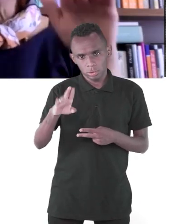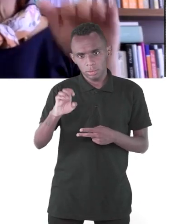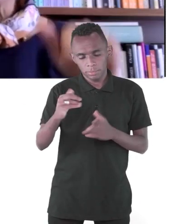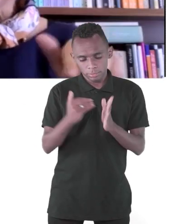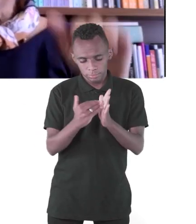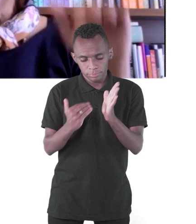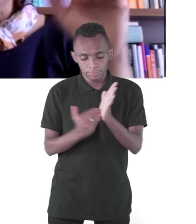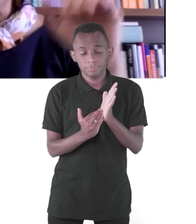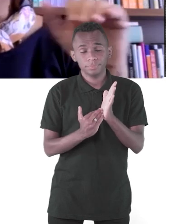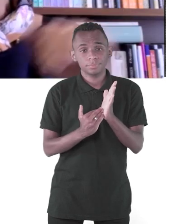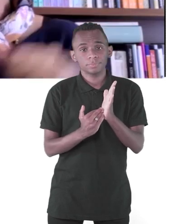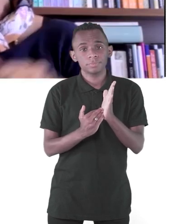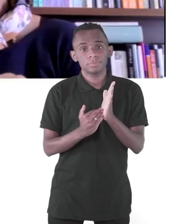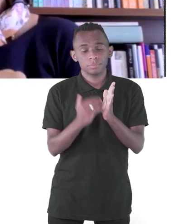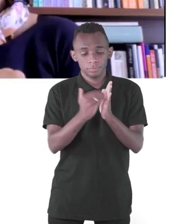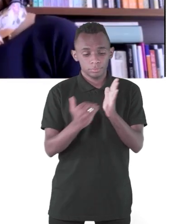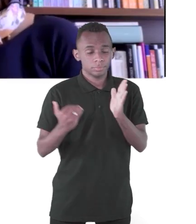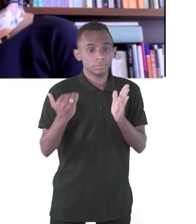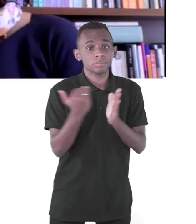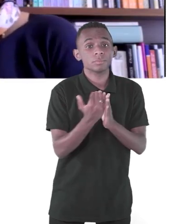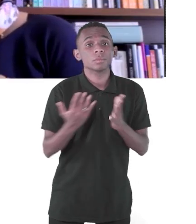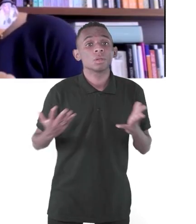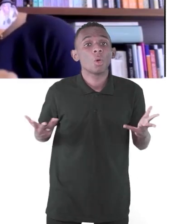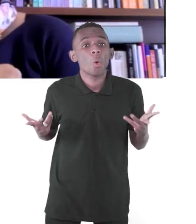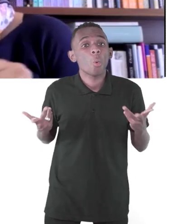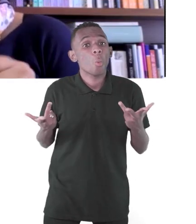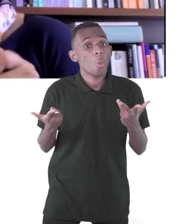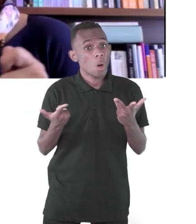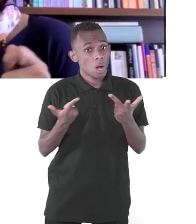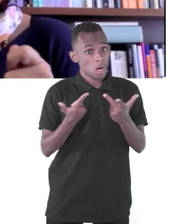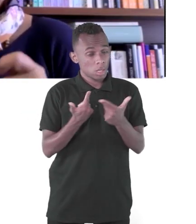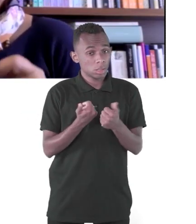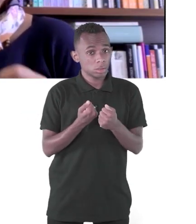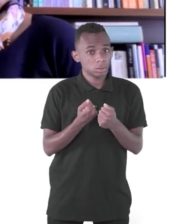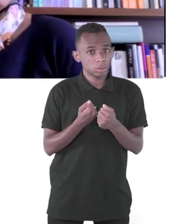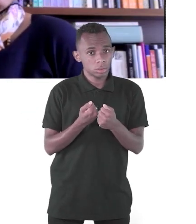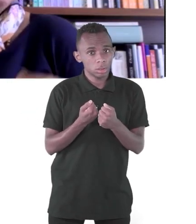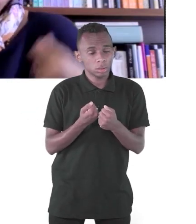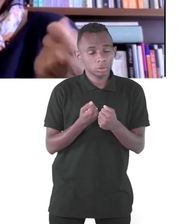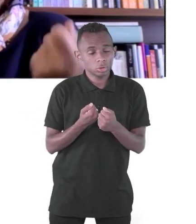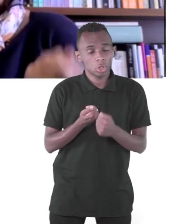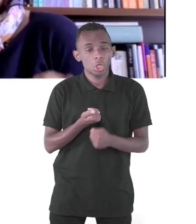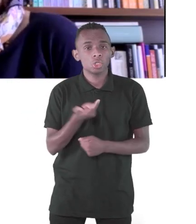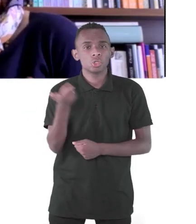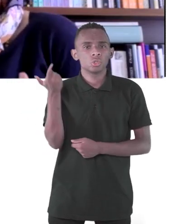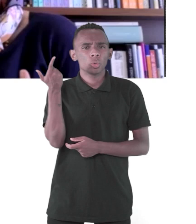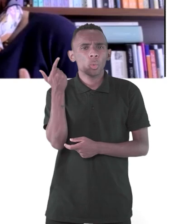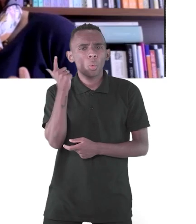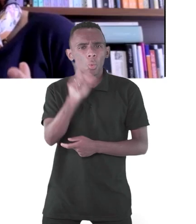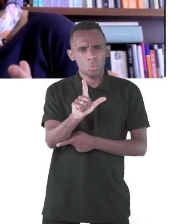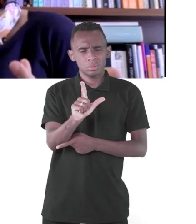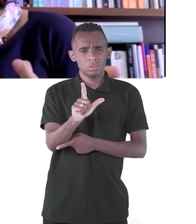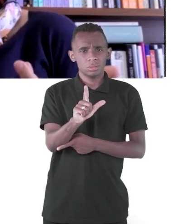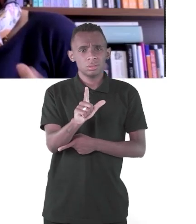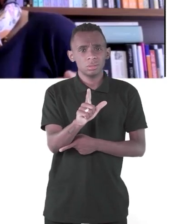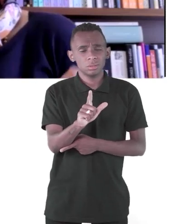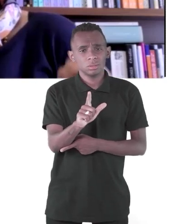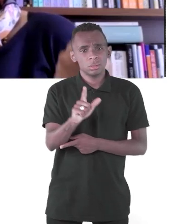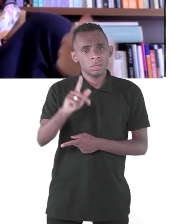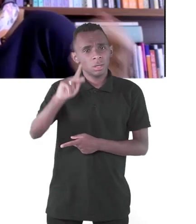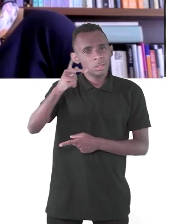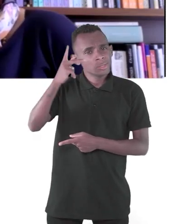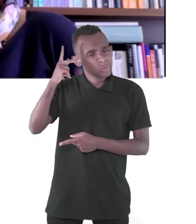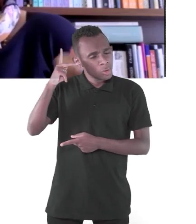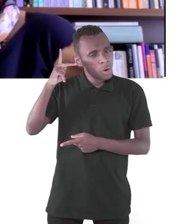escala dentro dessa regrinha aqui, é a qualidade de imprimir de fato